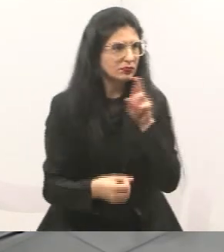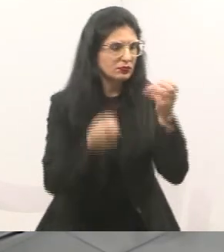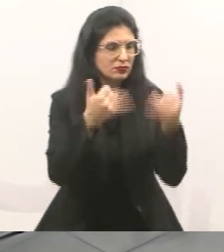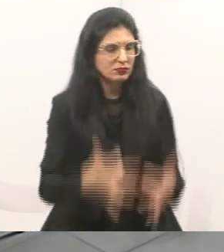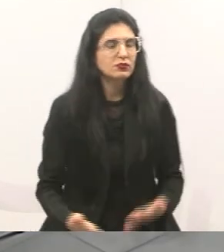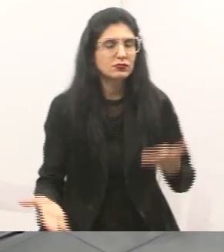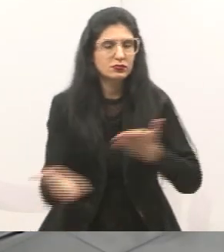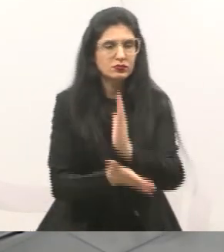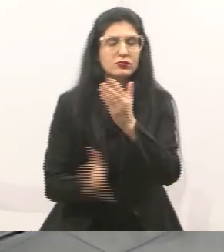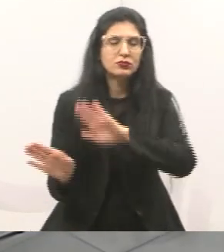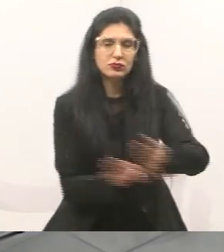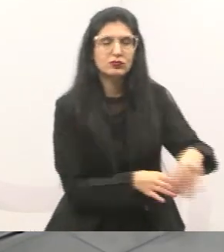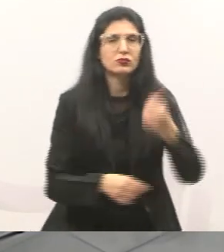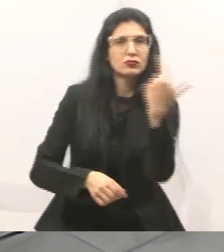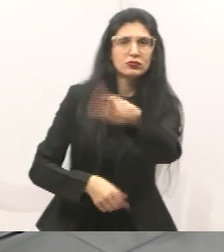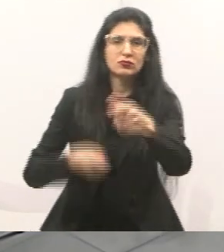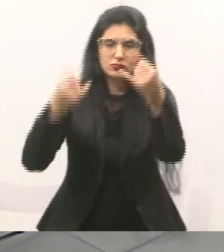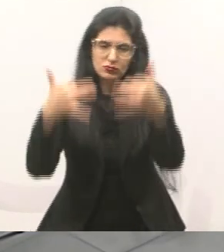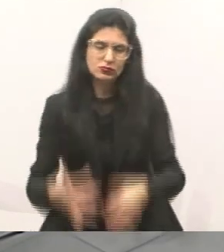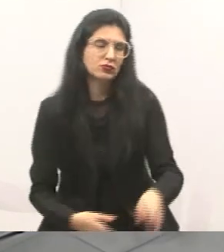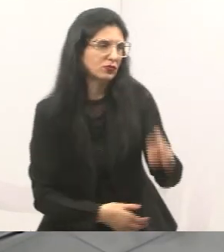aprovado. Próximo pedido de informações.